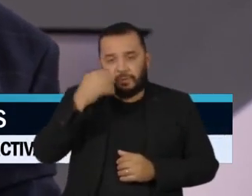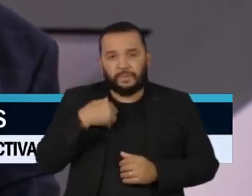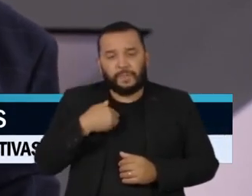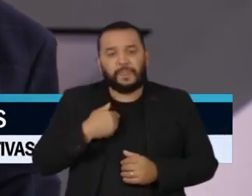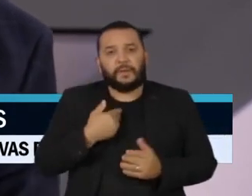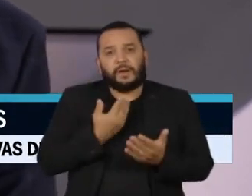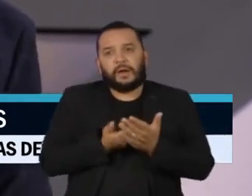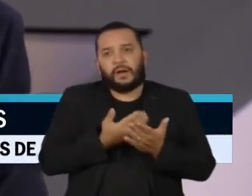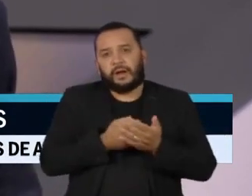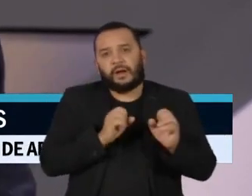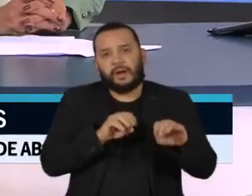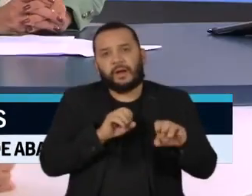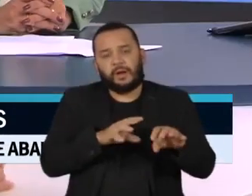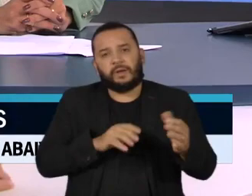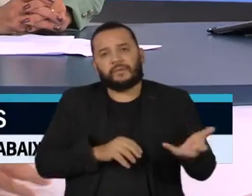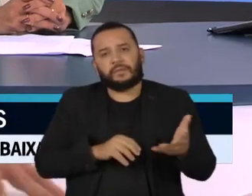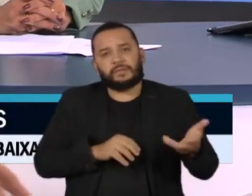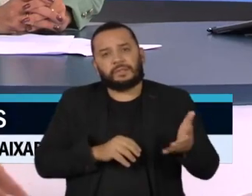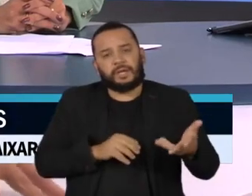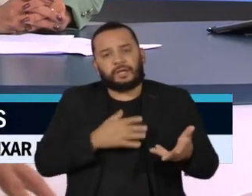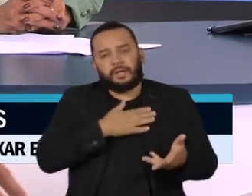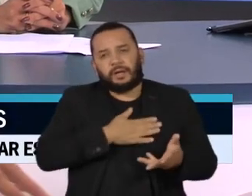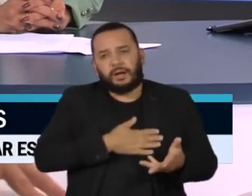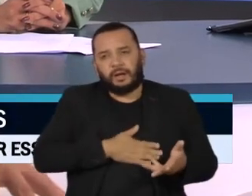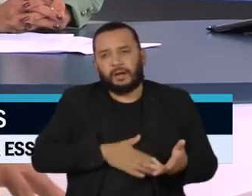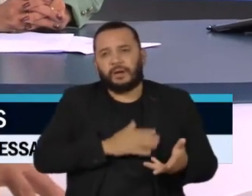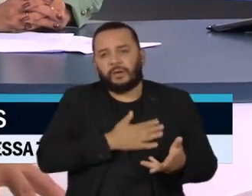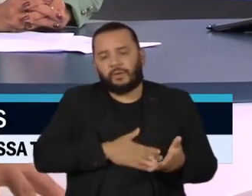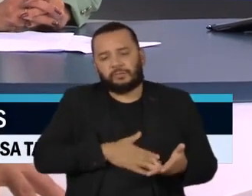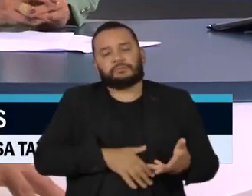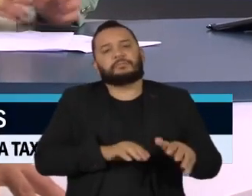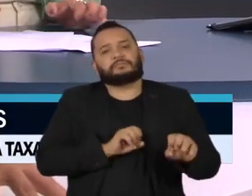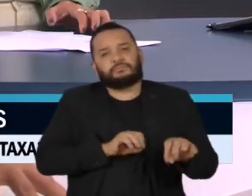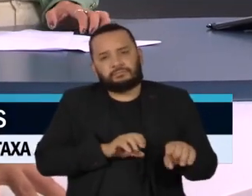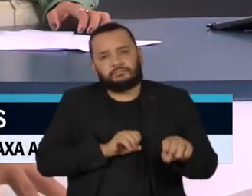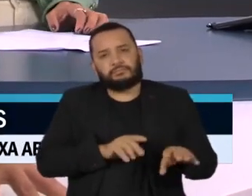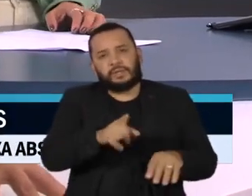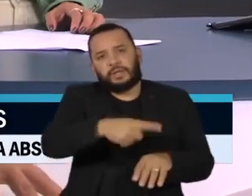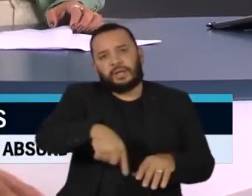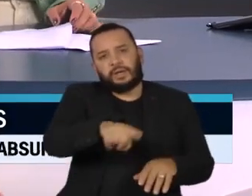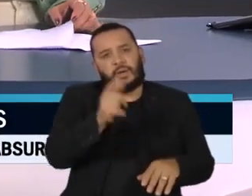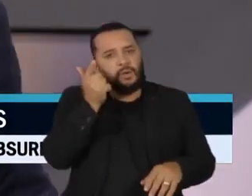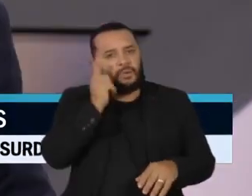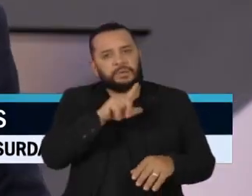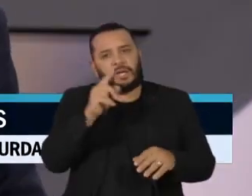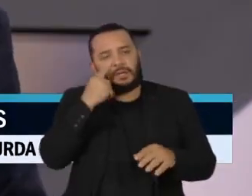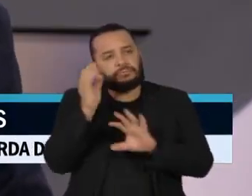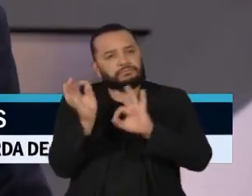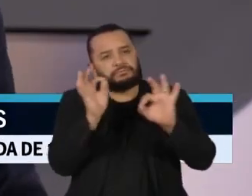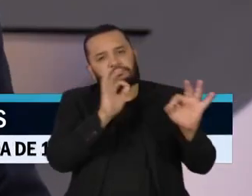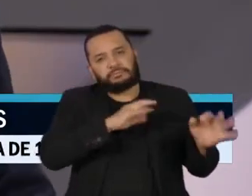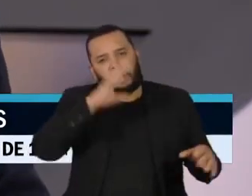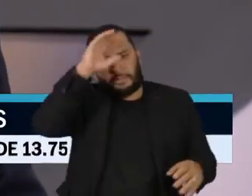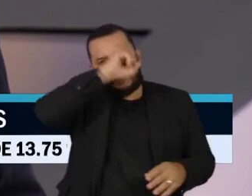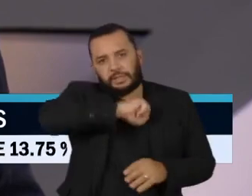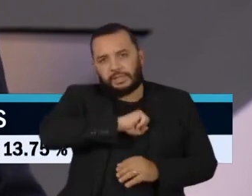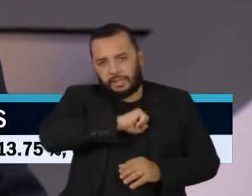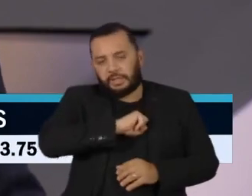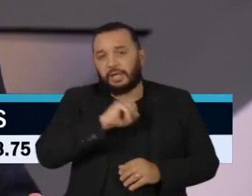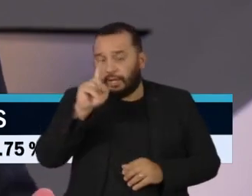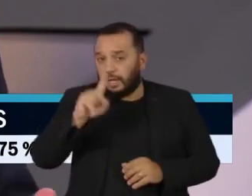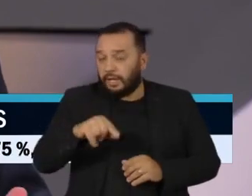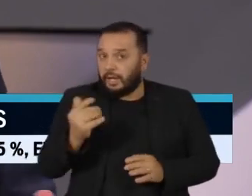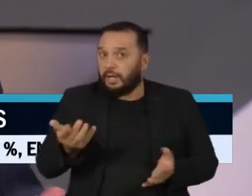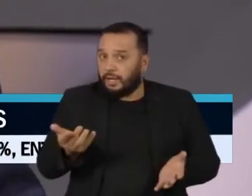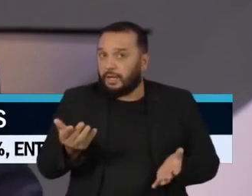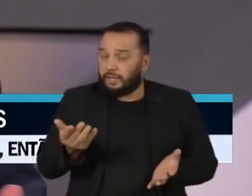seja dada numa velocidade menor para que aquele aluno consiga acompanhar. E aí, claro, a gente está falando de uma população